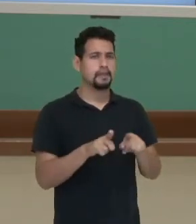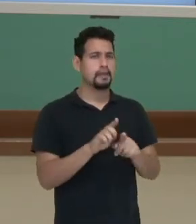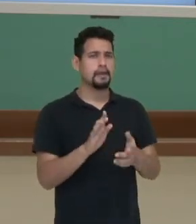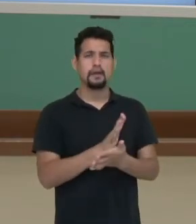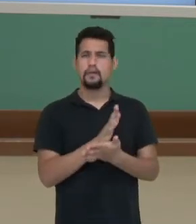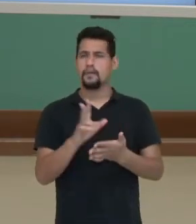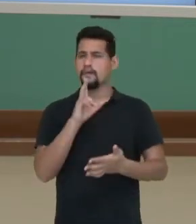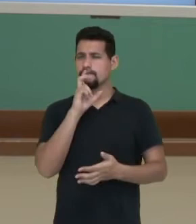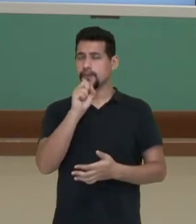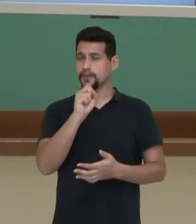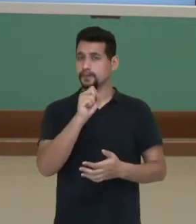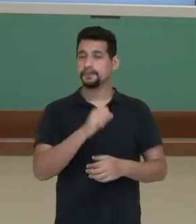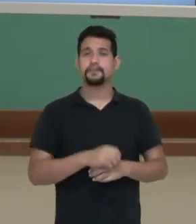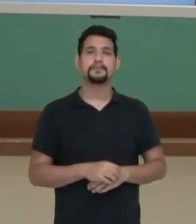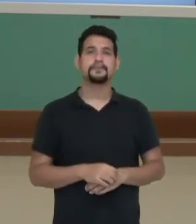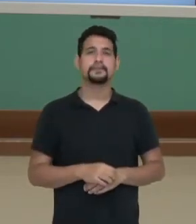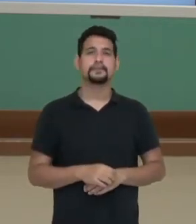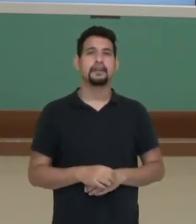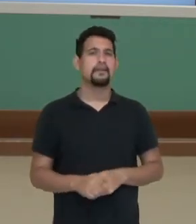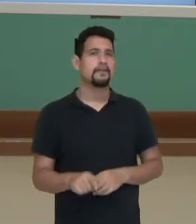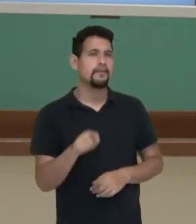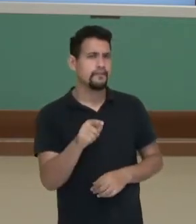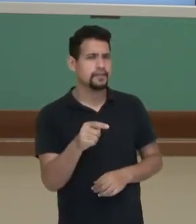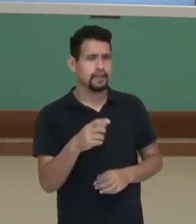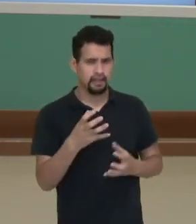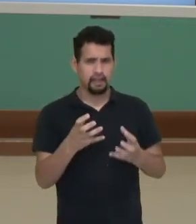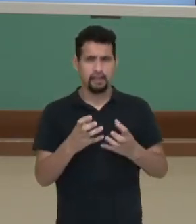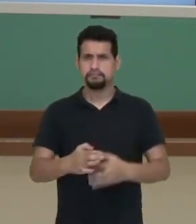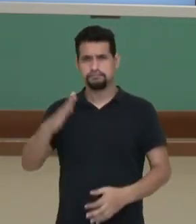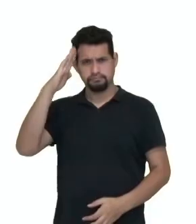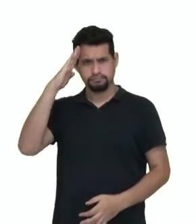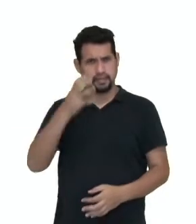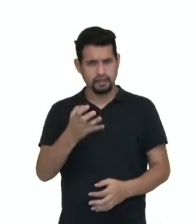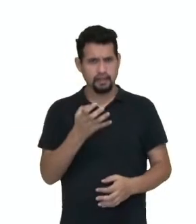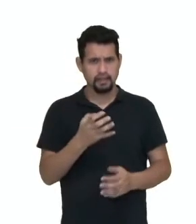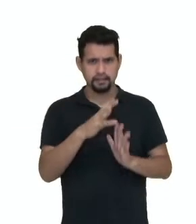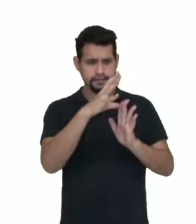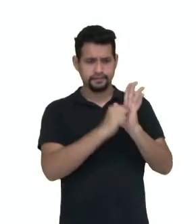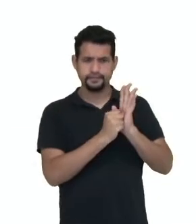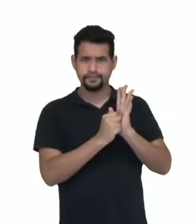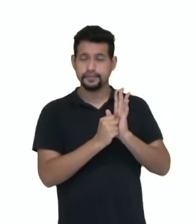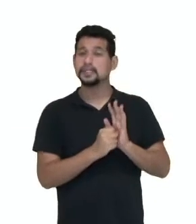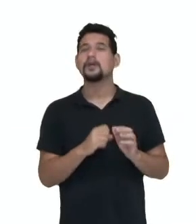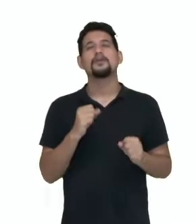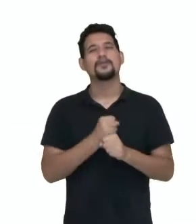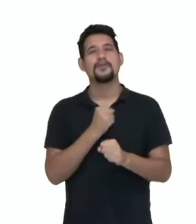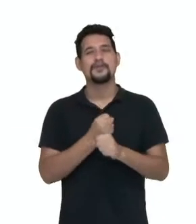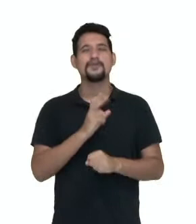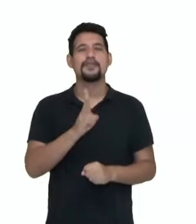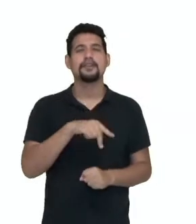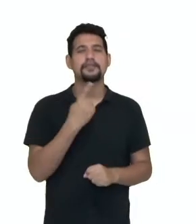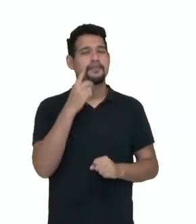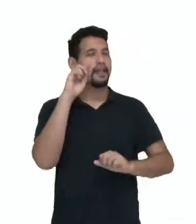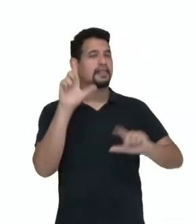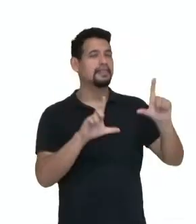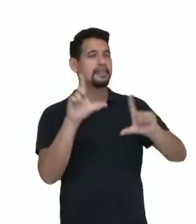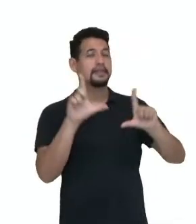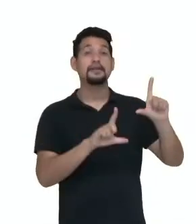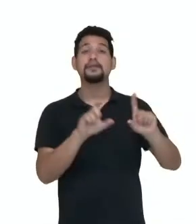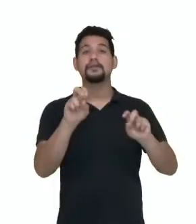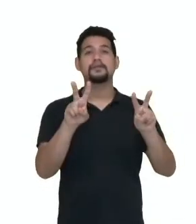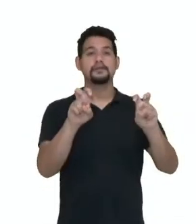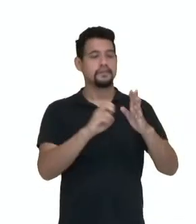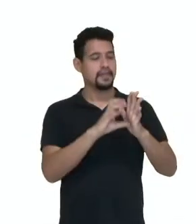poderes. Então, você pretende se alistar? Todo ano nós vemos propaganda na TV, nós vemos informação sobre o